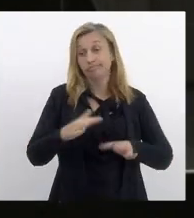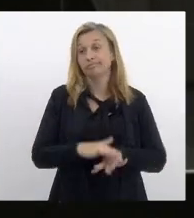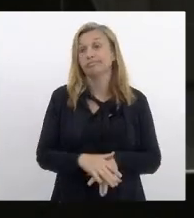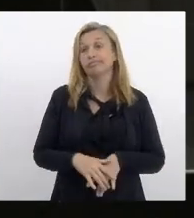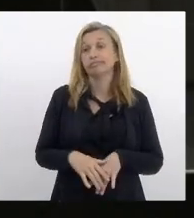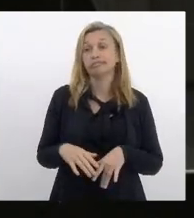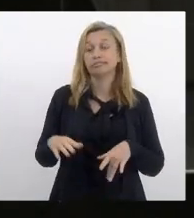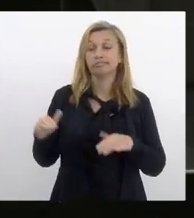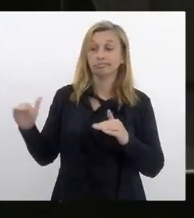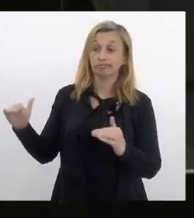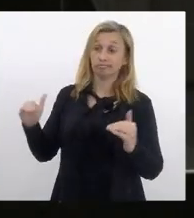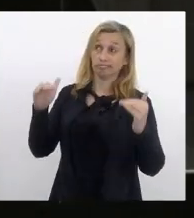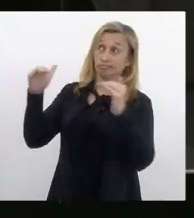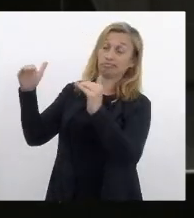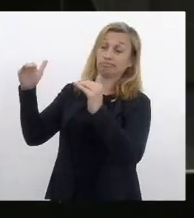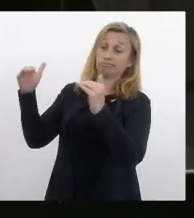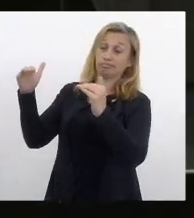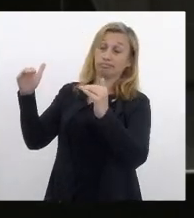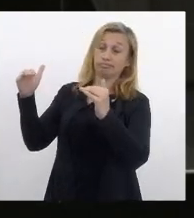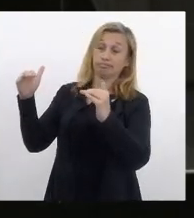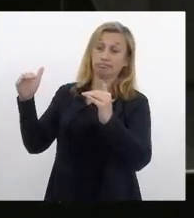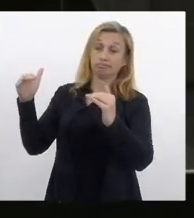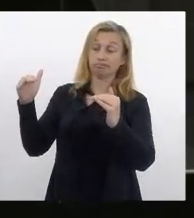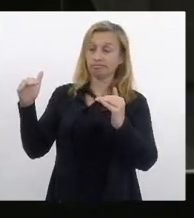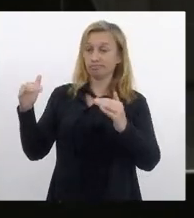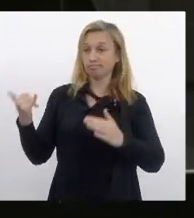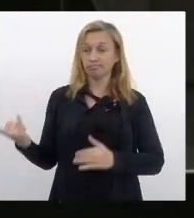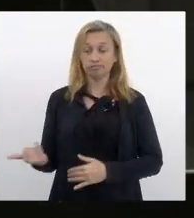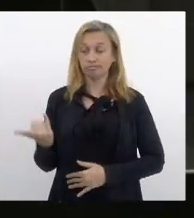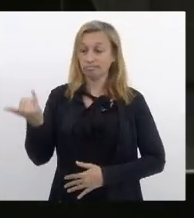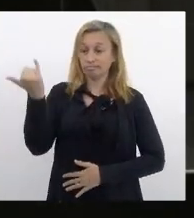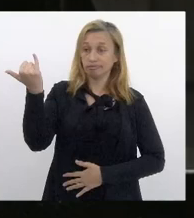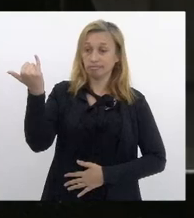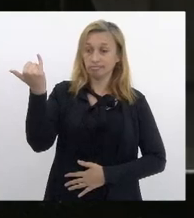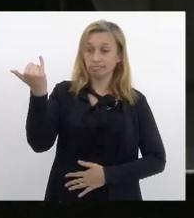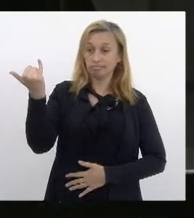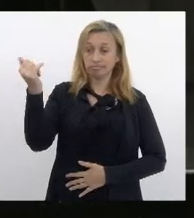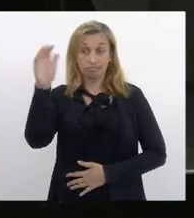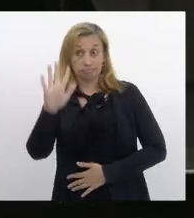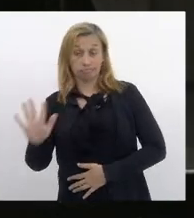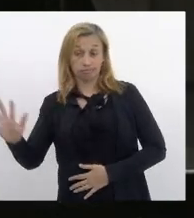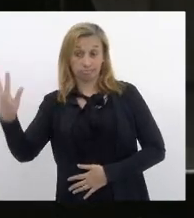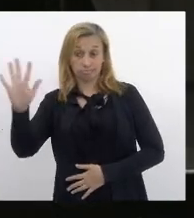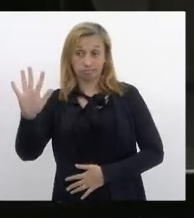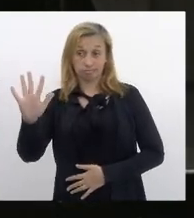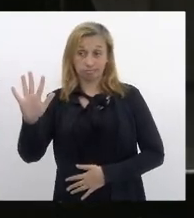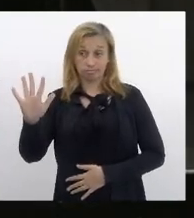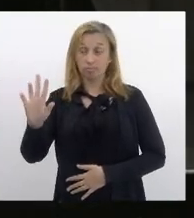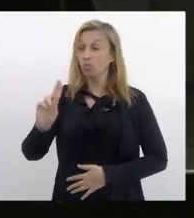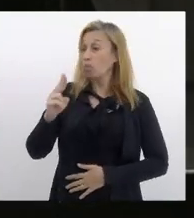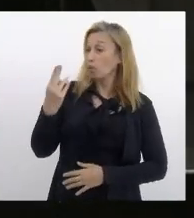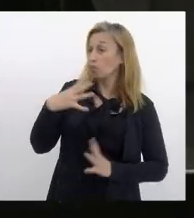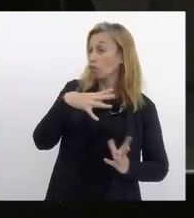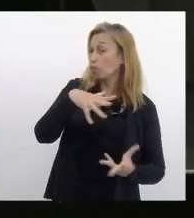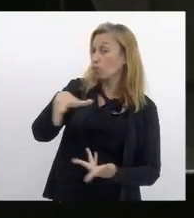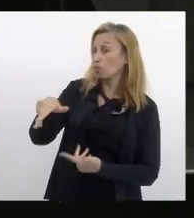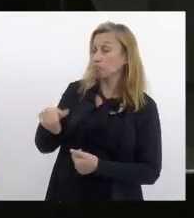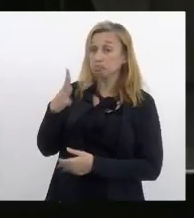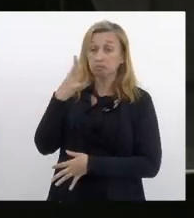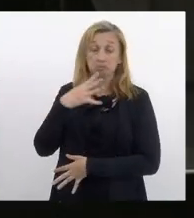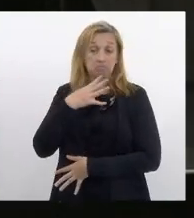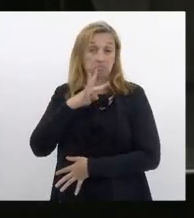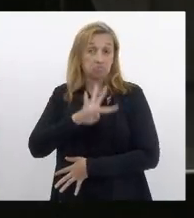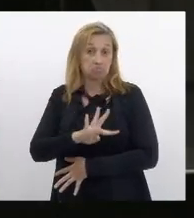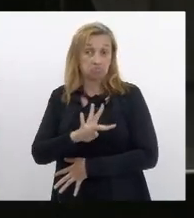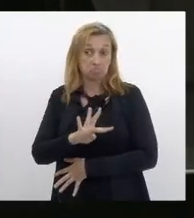sua imponência, né, da sua importância, talvez nacional, quiçá internacional, não conheço